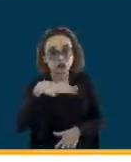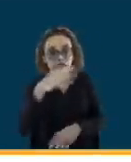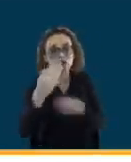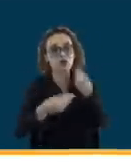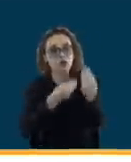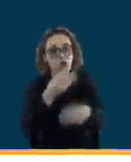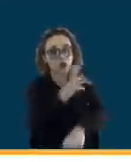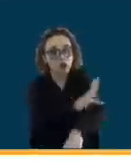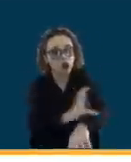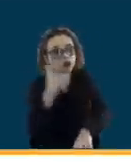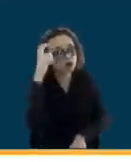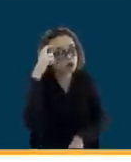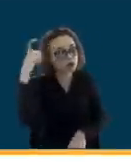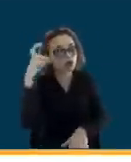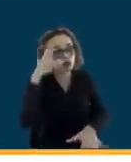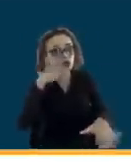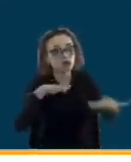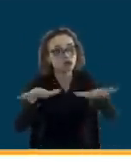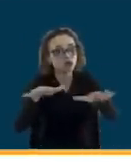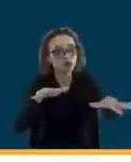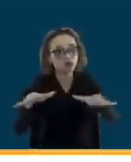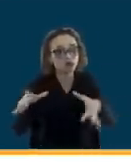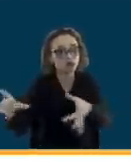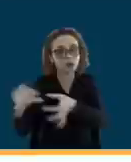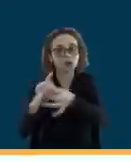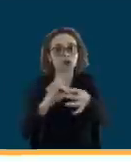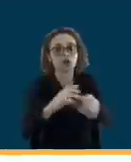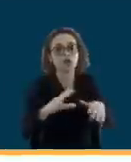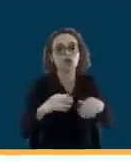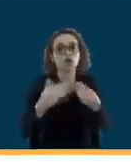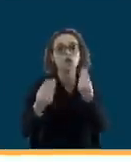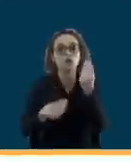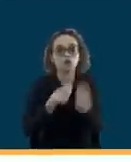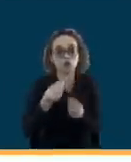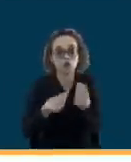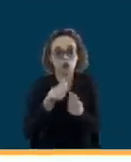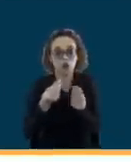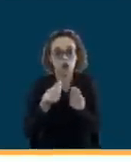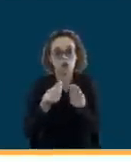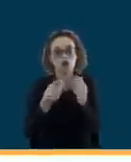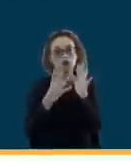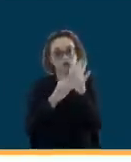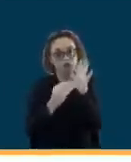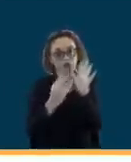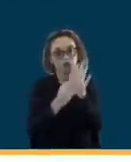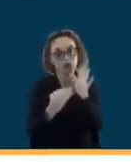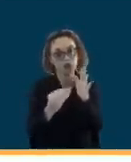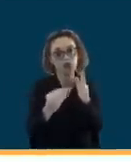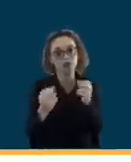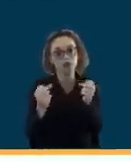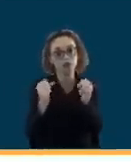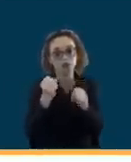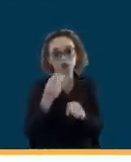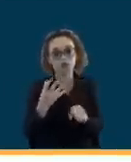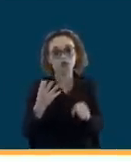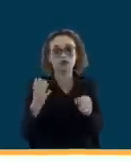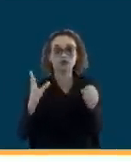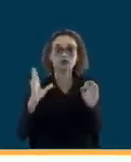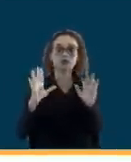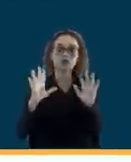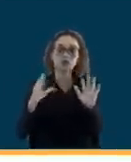se articula, né? E de uma forma muito, muito precisa, né? Eu diria que talvez um item